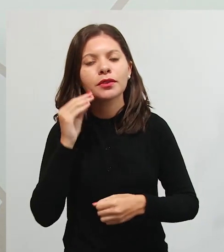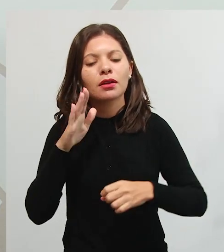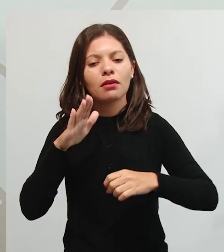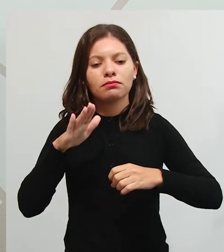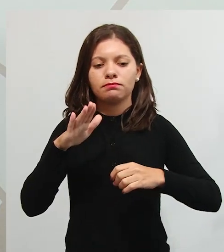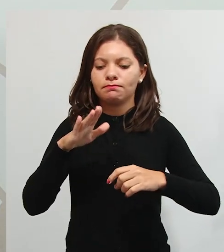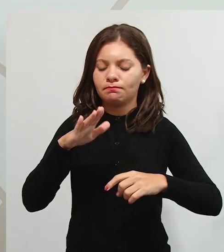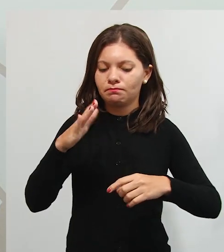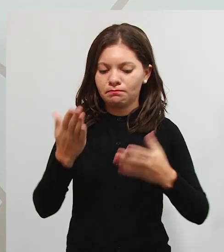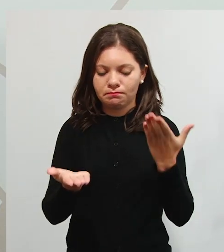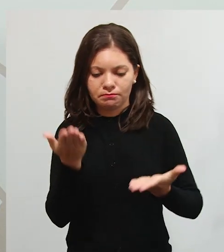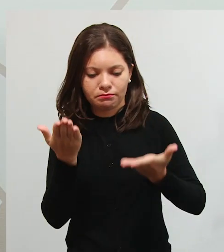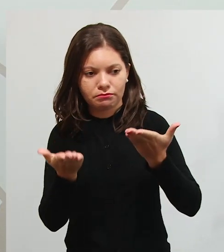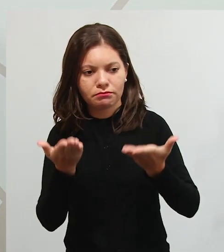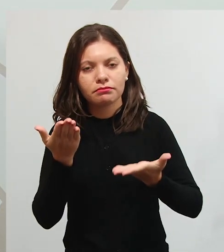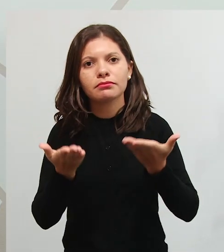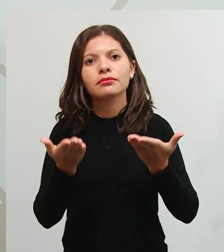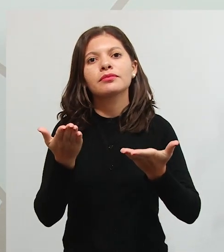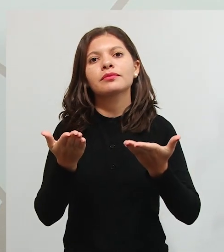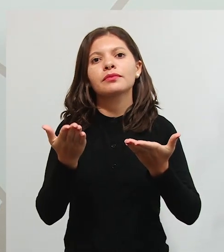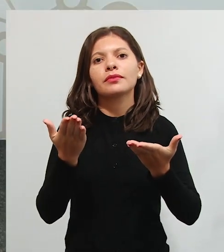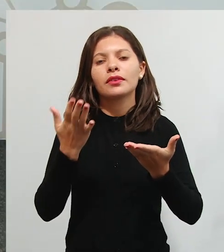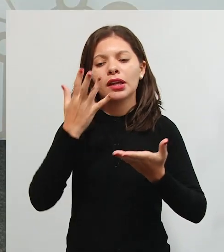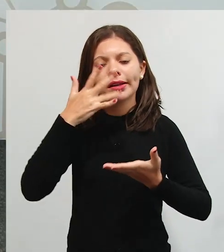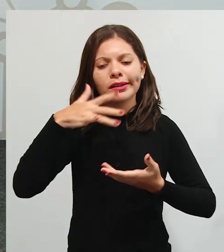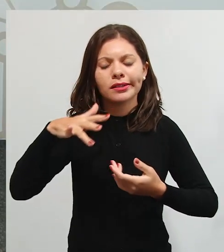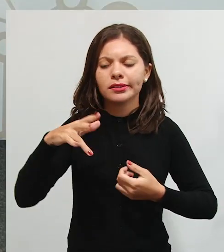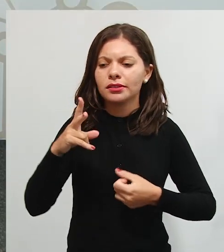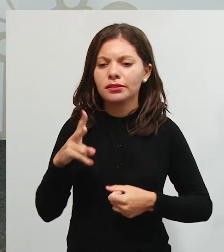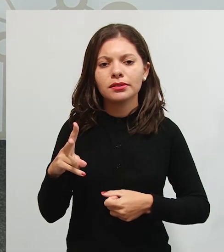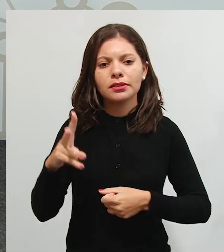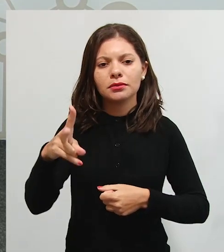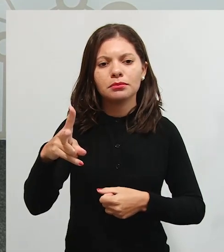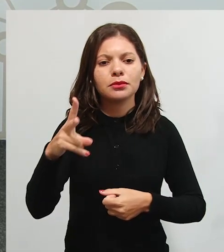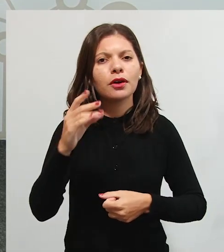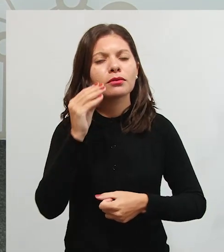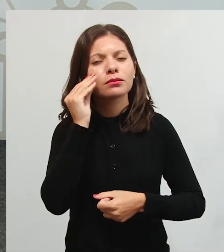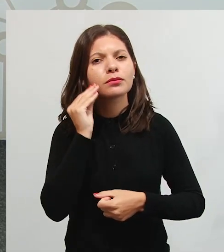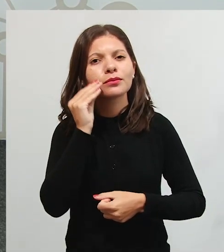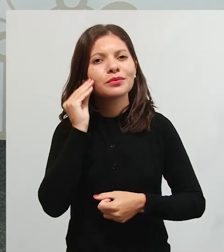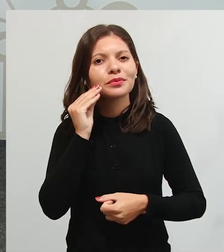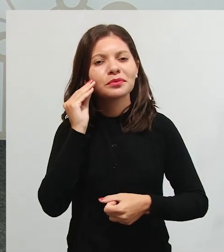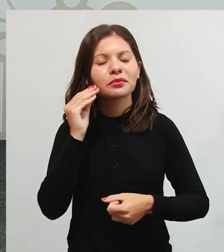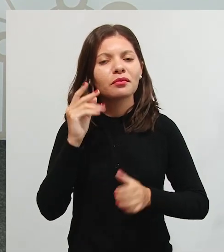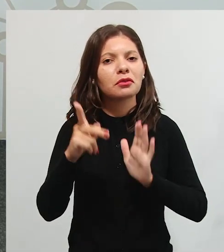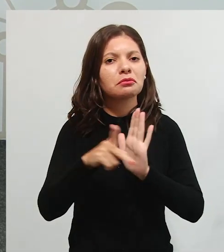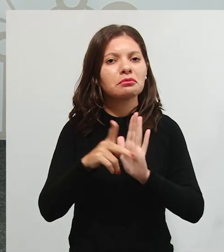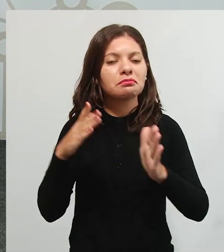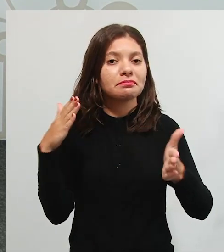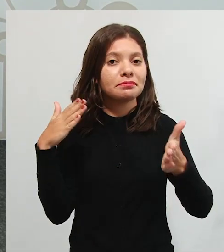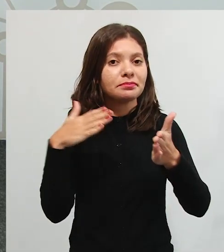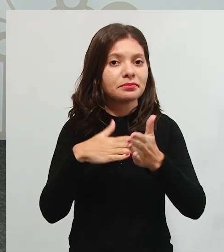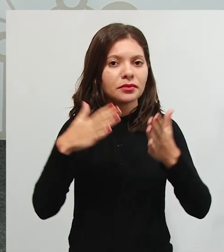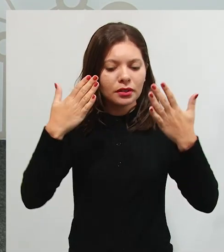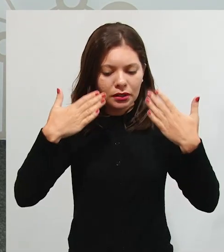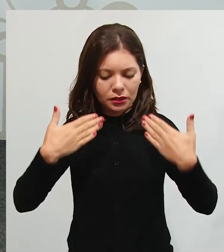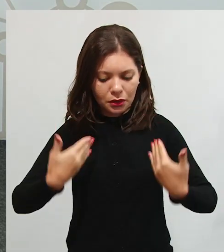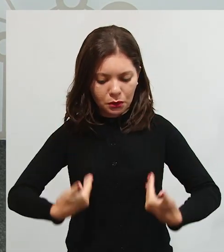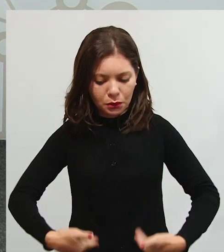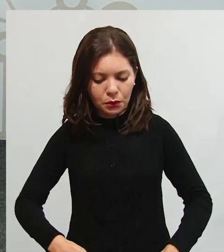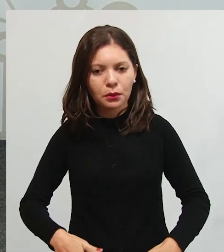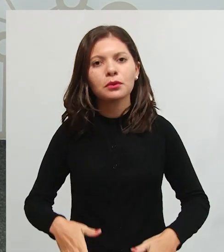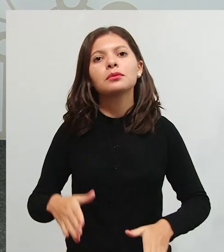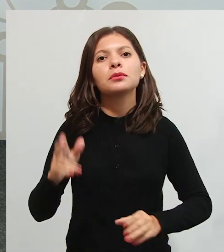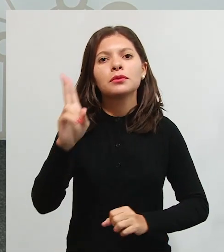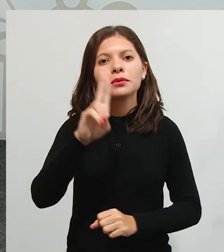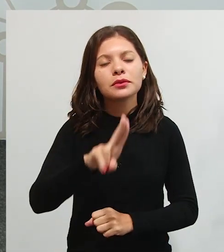se equilibrar. Ela vai constantemente testando, inclusive, os próprios limites. E é através do corpo